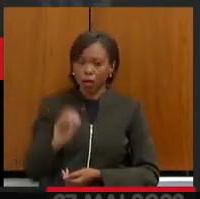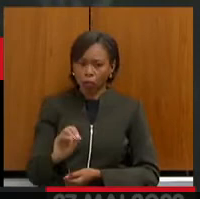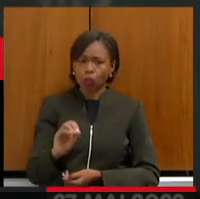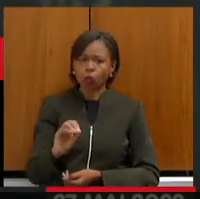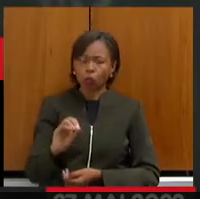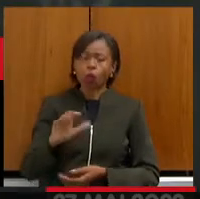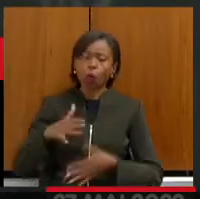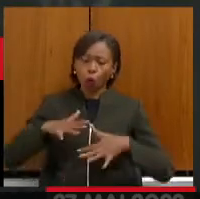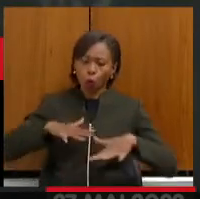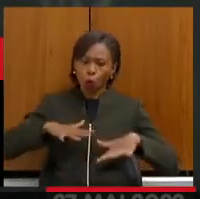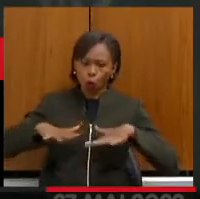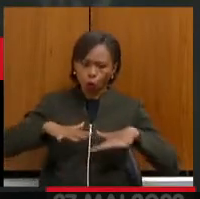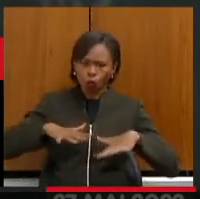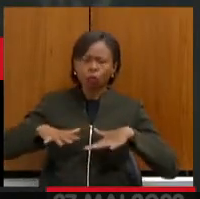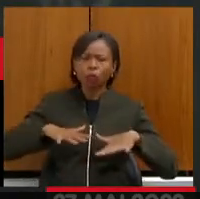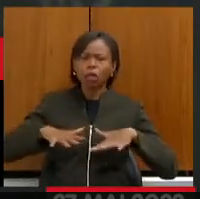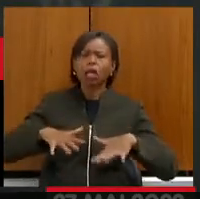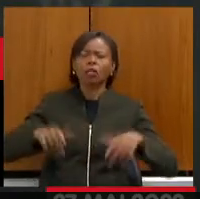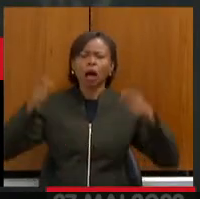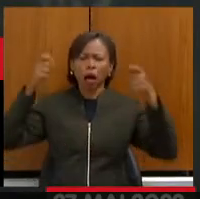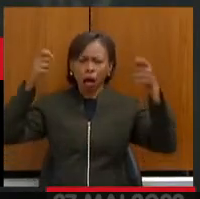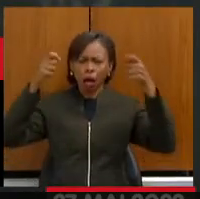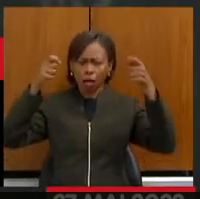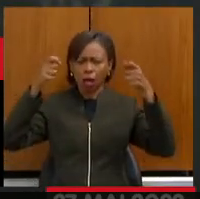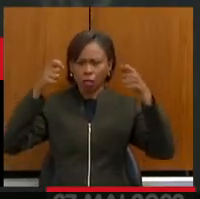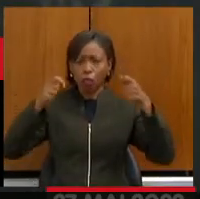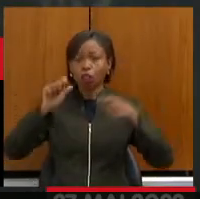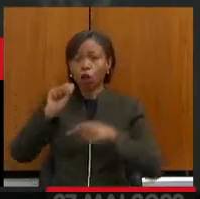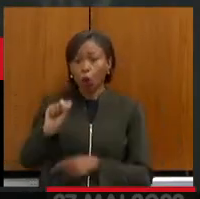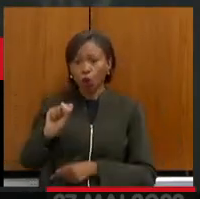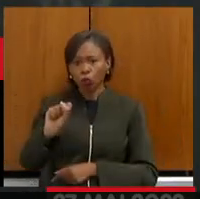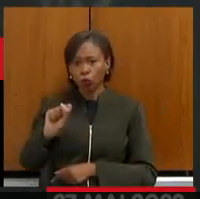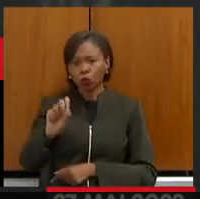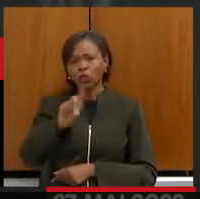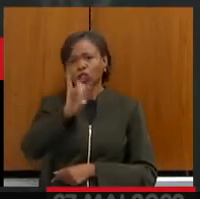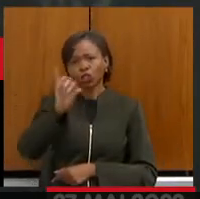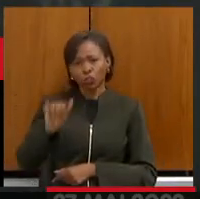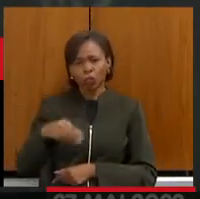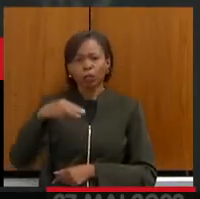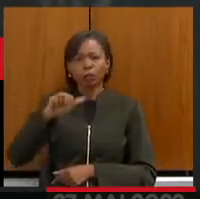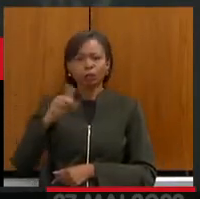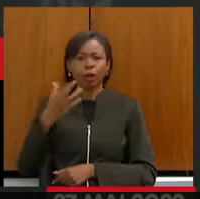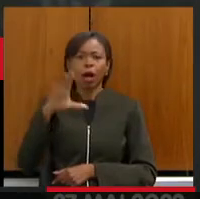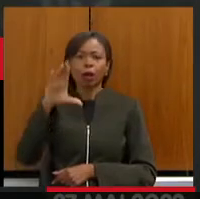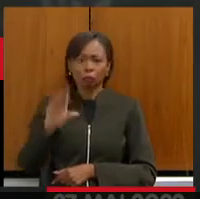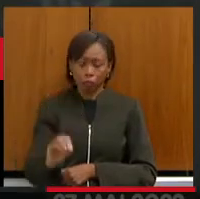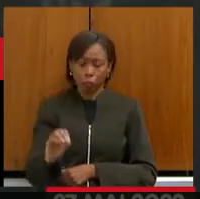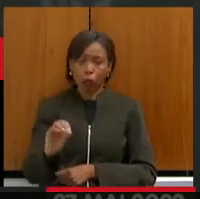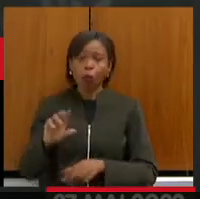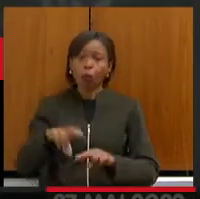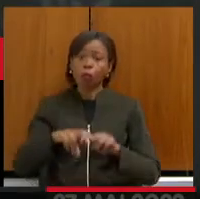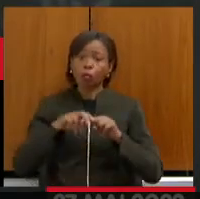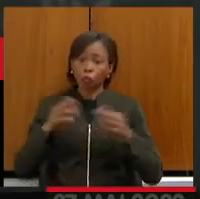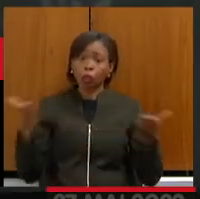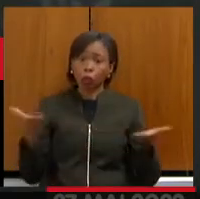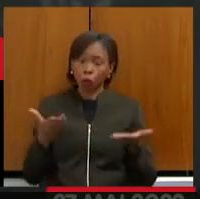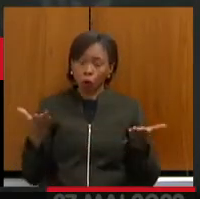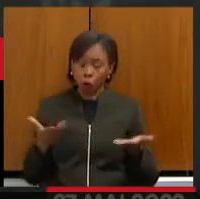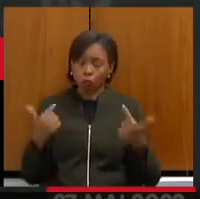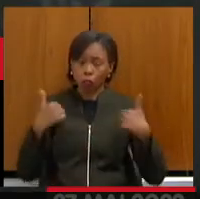dia internacional das mulheres que é o dia oito de Março por isso faço desta homenagem que aqui eu estou representando